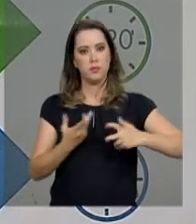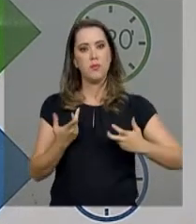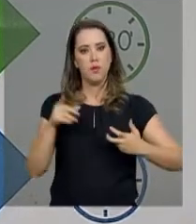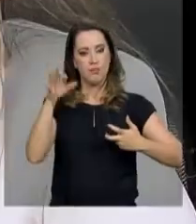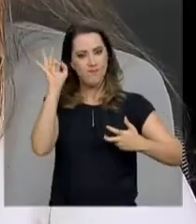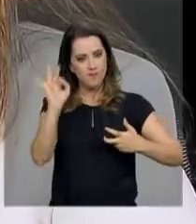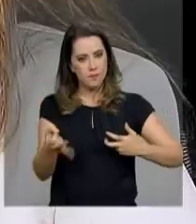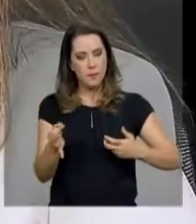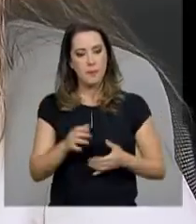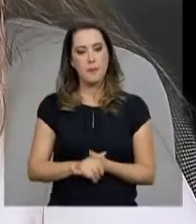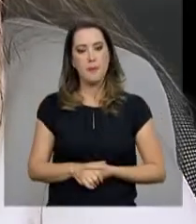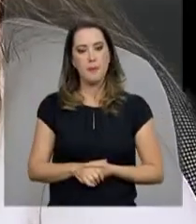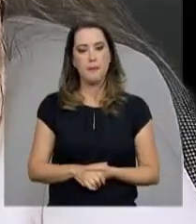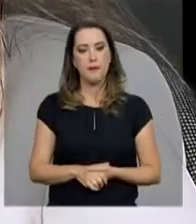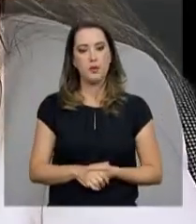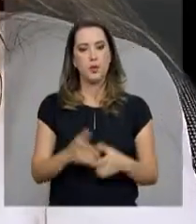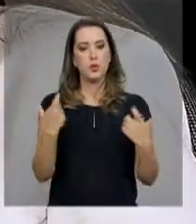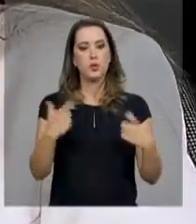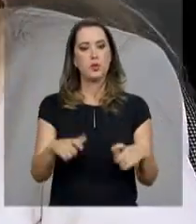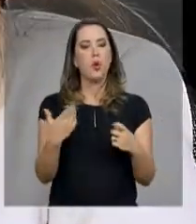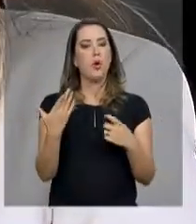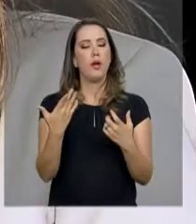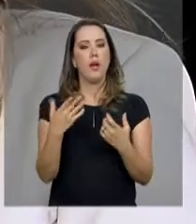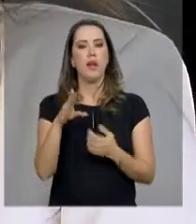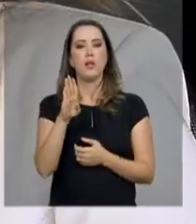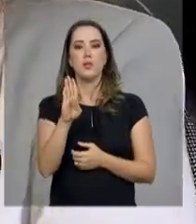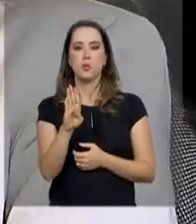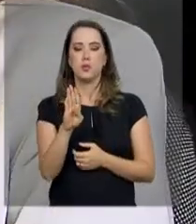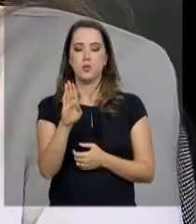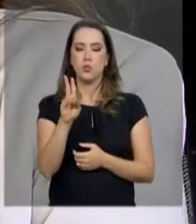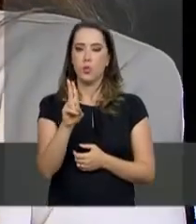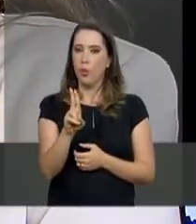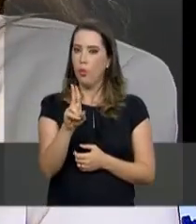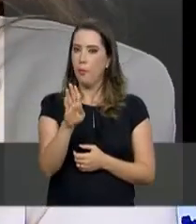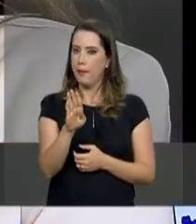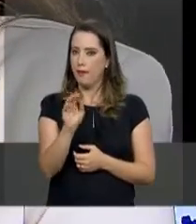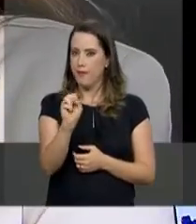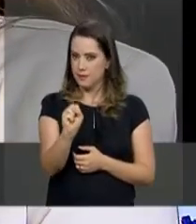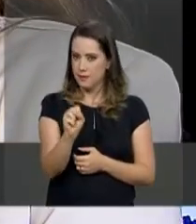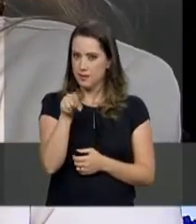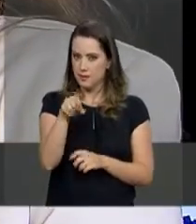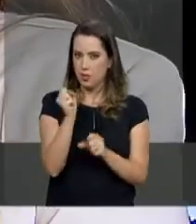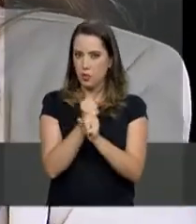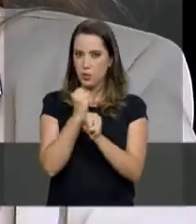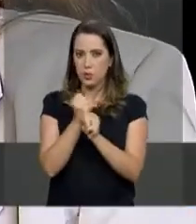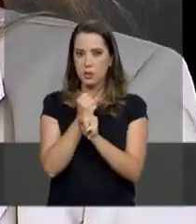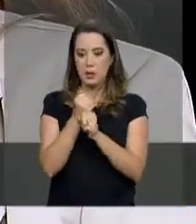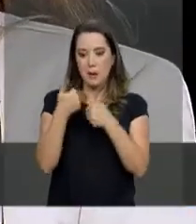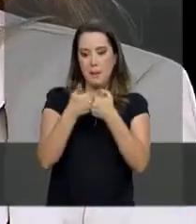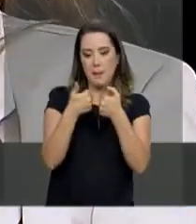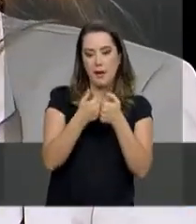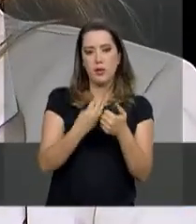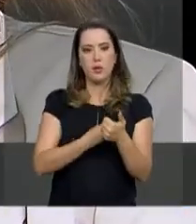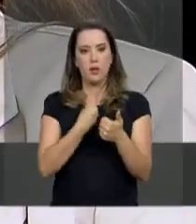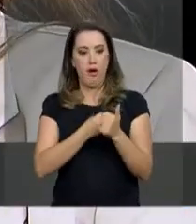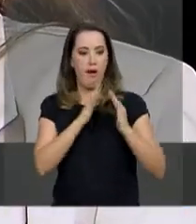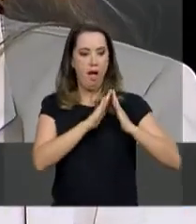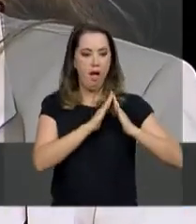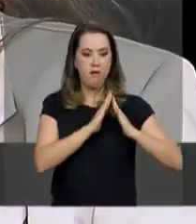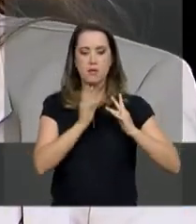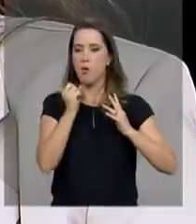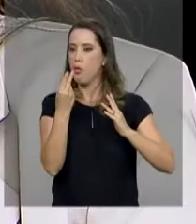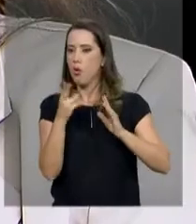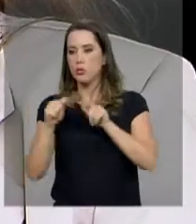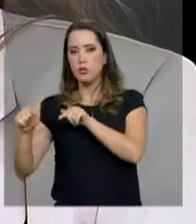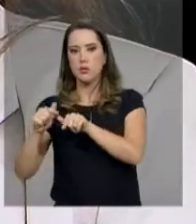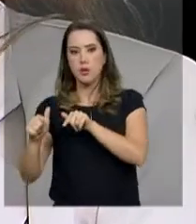humanizada às mulheres básicas elas estão construídas perto de onde as pessoas vivem e trabalham então a opção no brasil de organizar